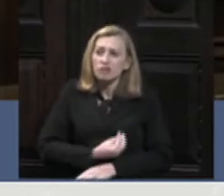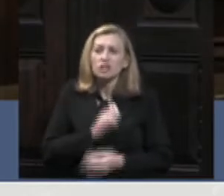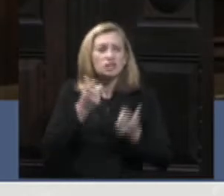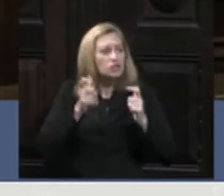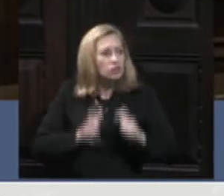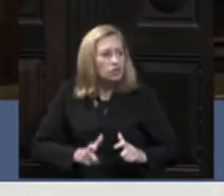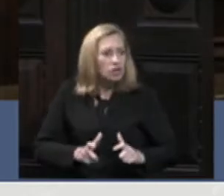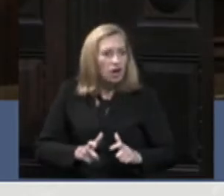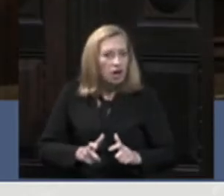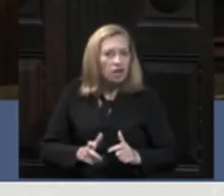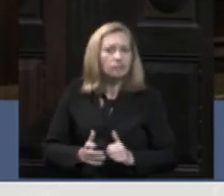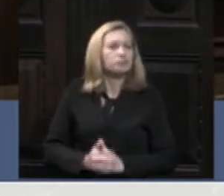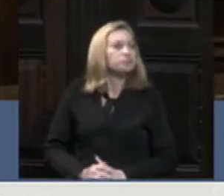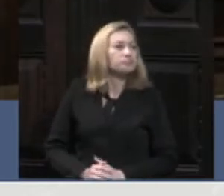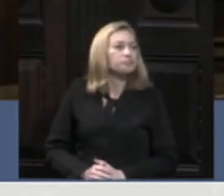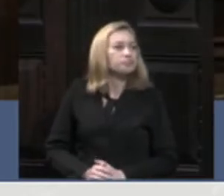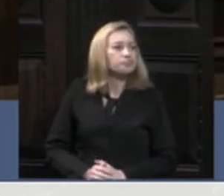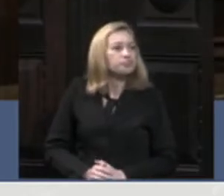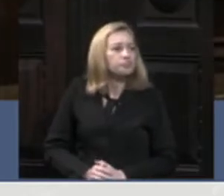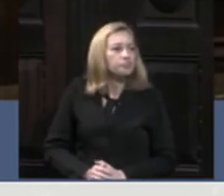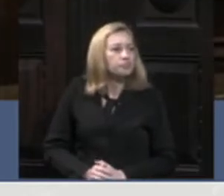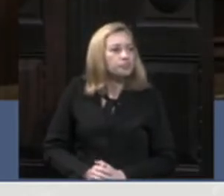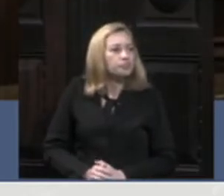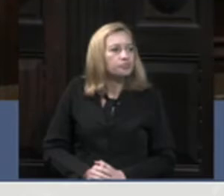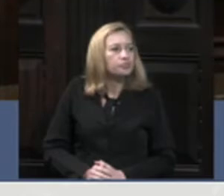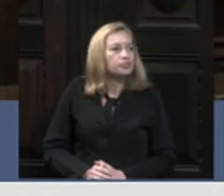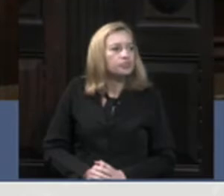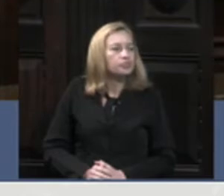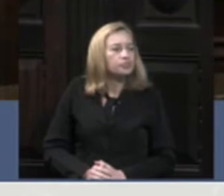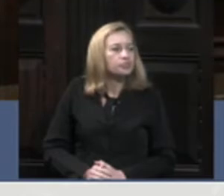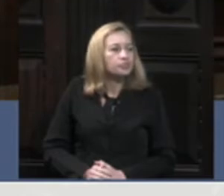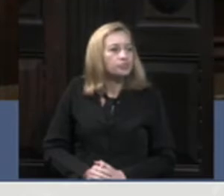nossa classe governante, apoiada